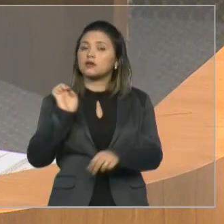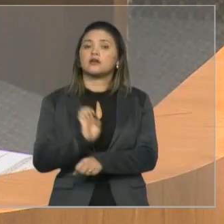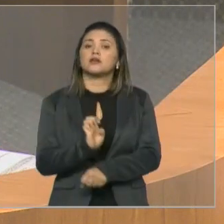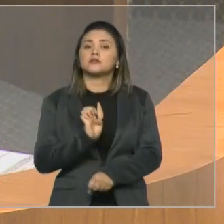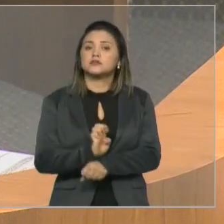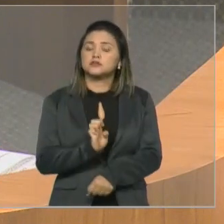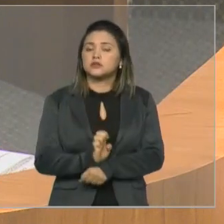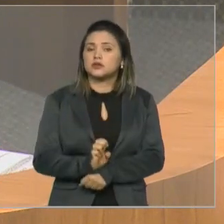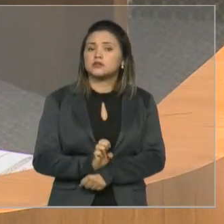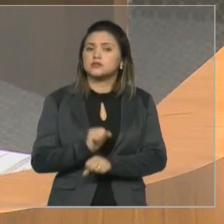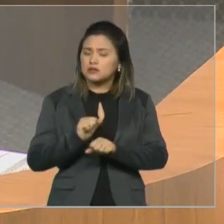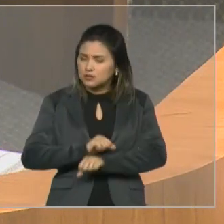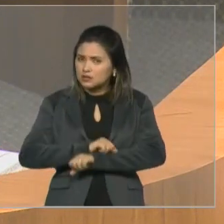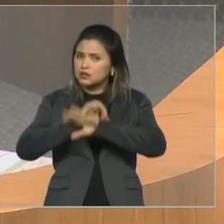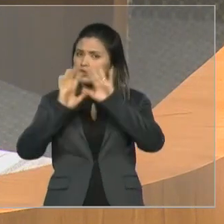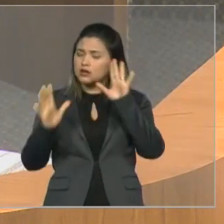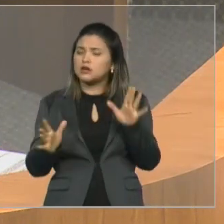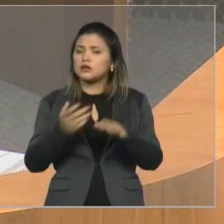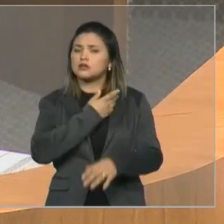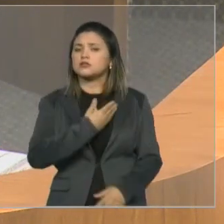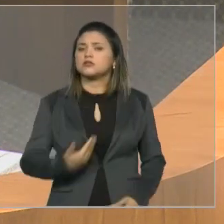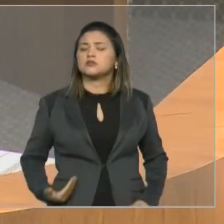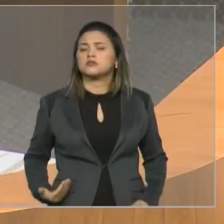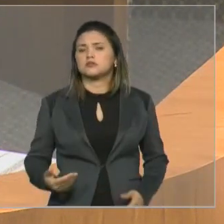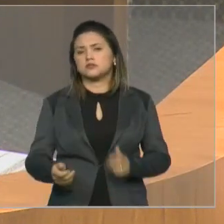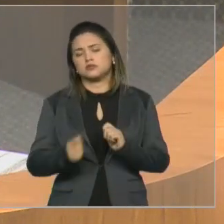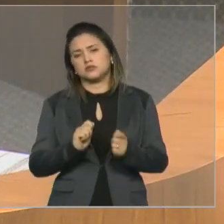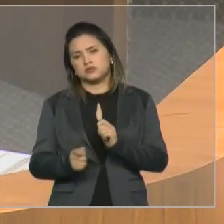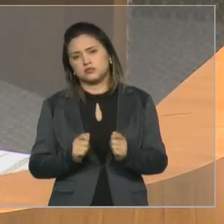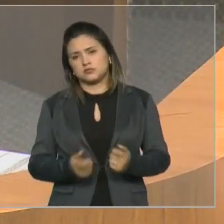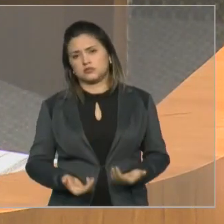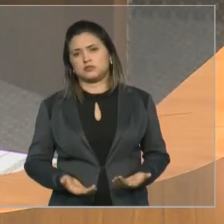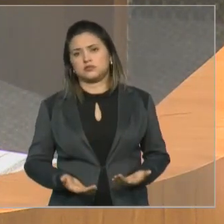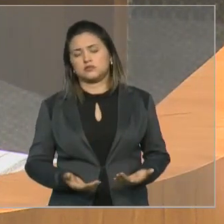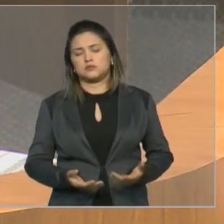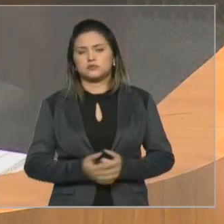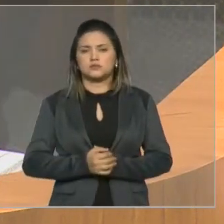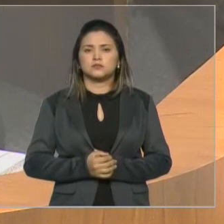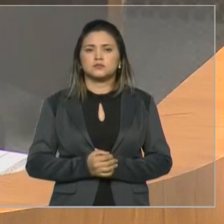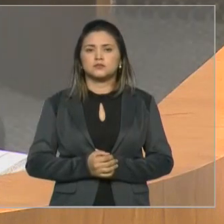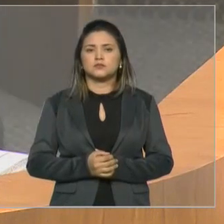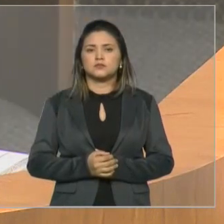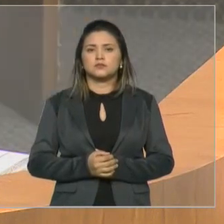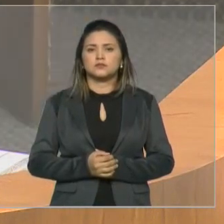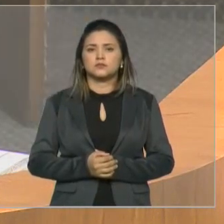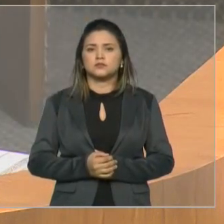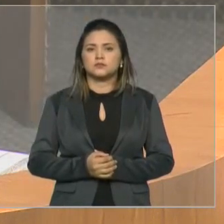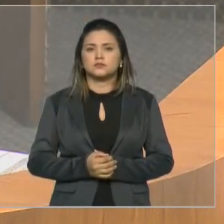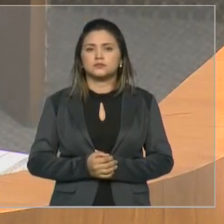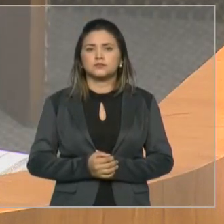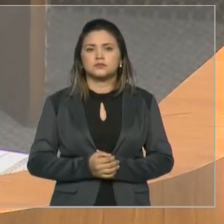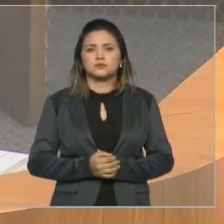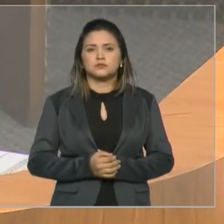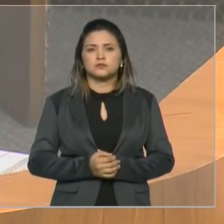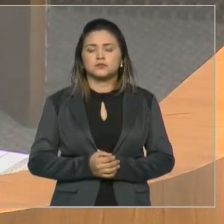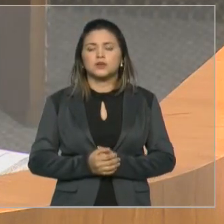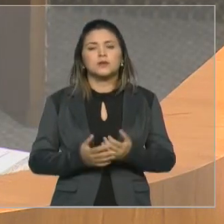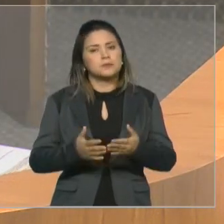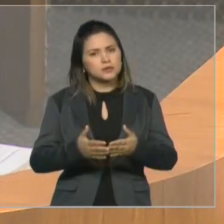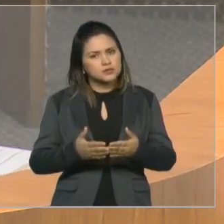gestão. Então, não só a aprovação, solicitamos a atenção dos demais pares para a